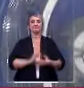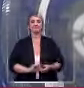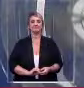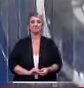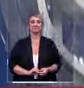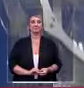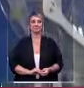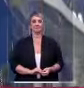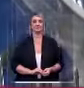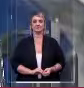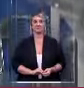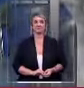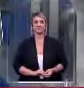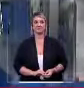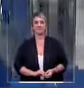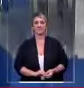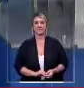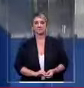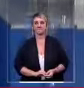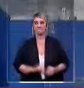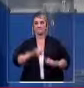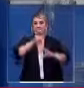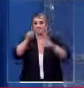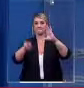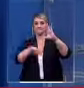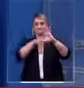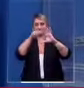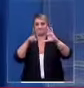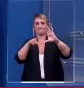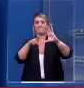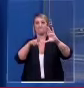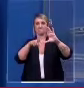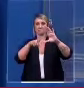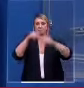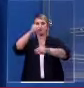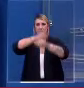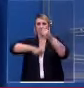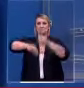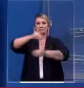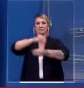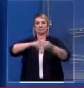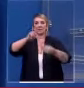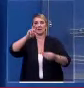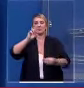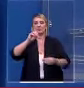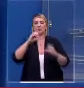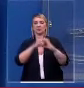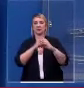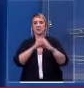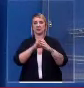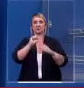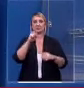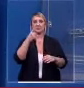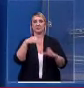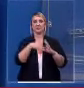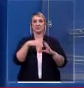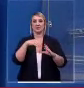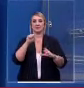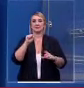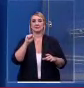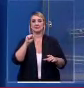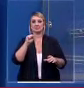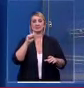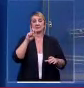valendo! Globo recarregado, embaralhando 50 bolas numeradas de 01 a